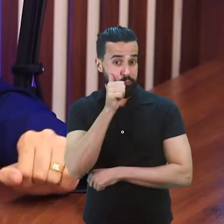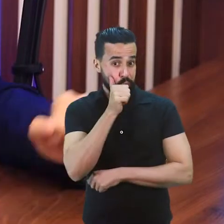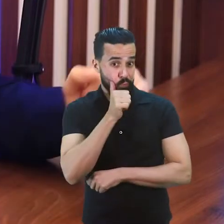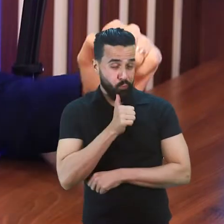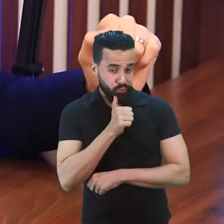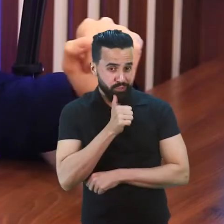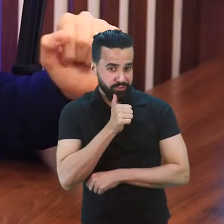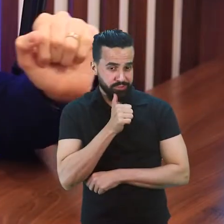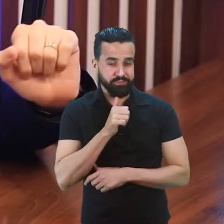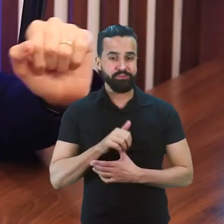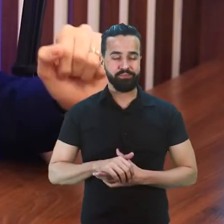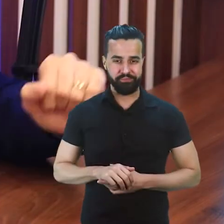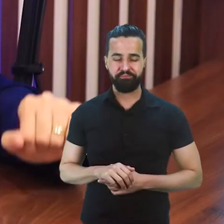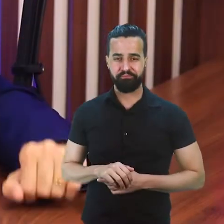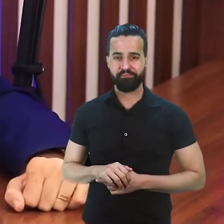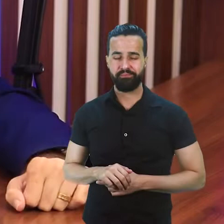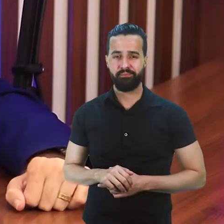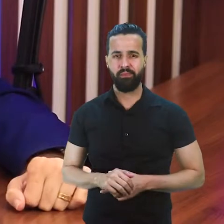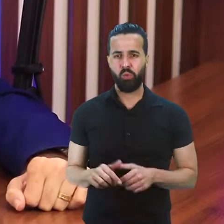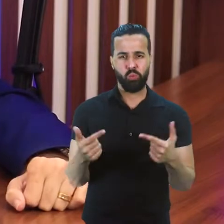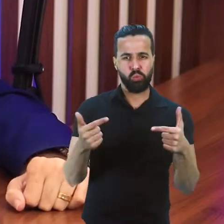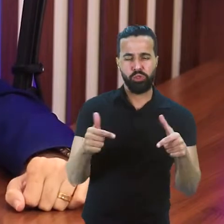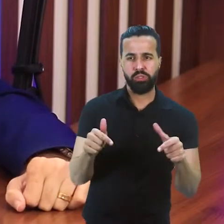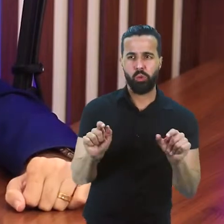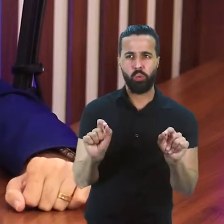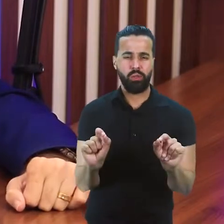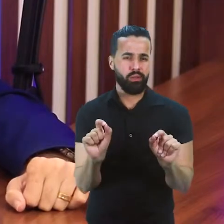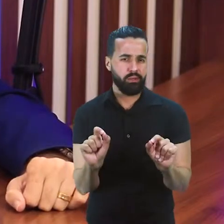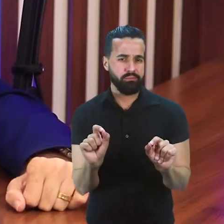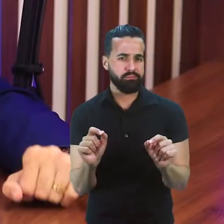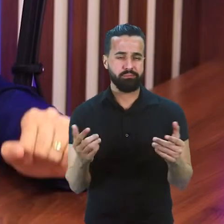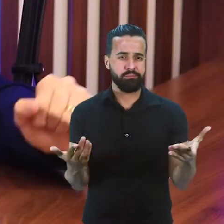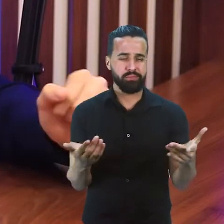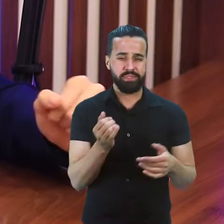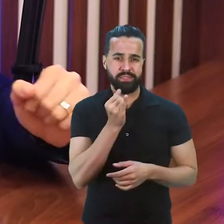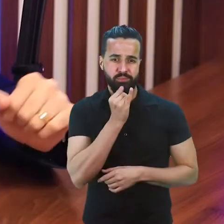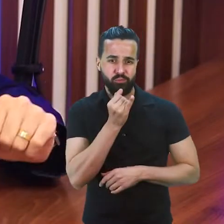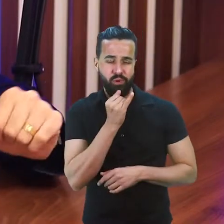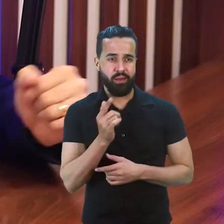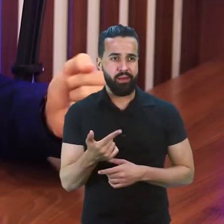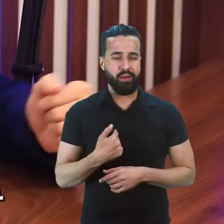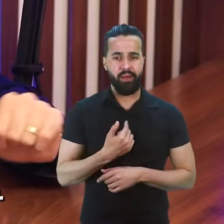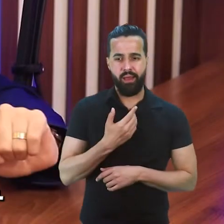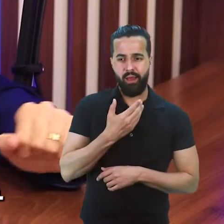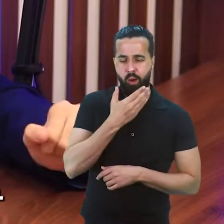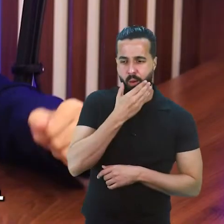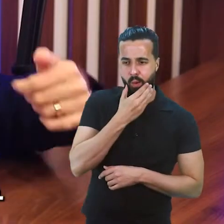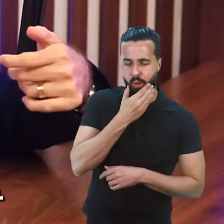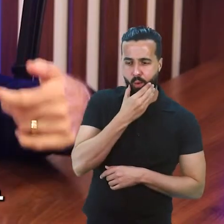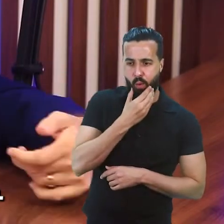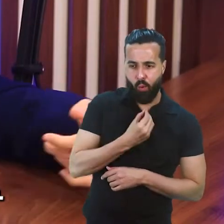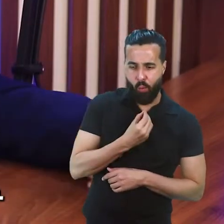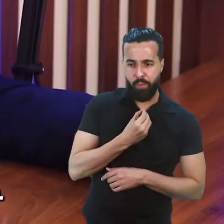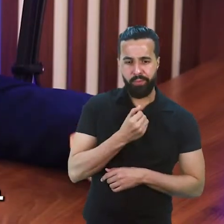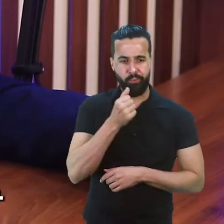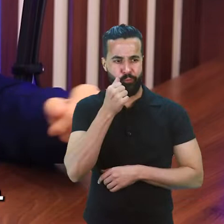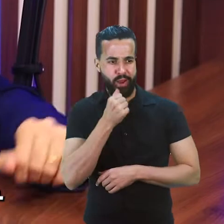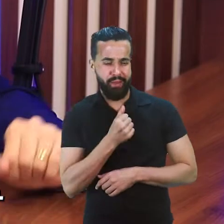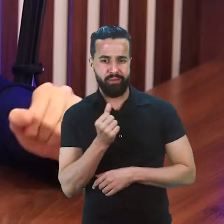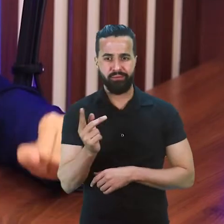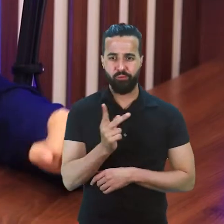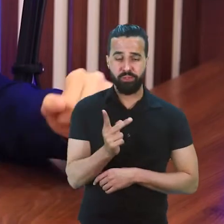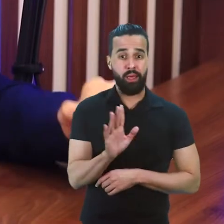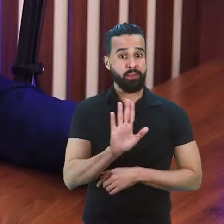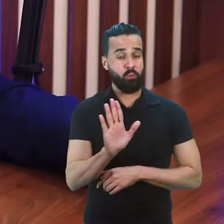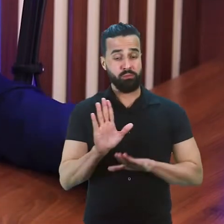Não era, e não tinha lá, né, a variação, estagiária e estagiário, não. Era específico